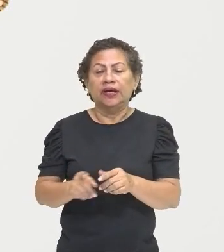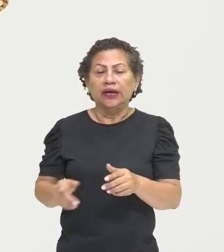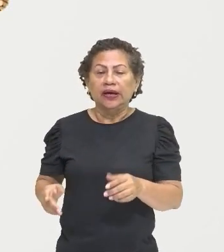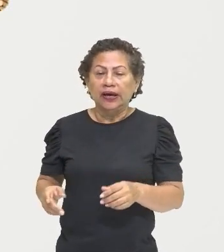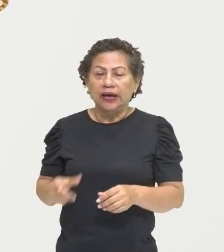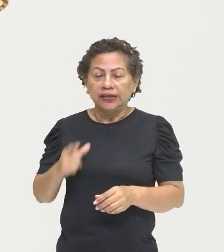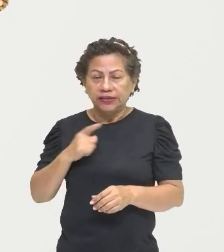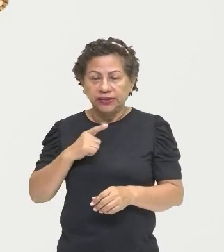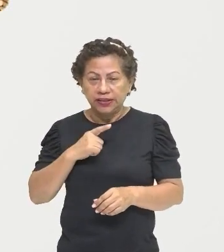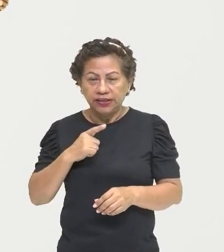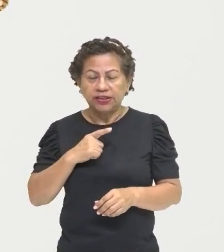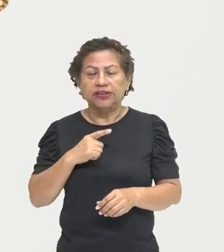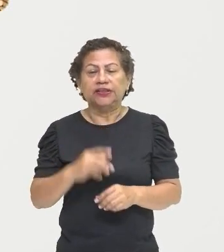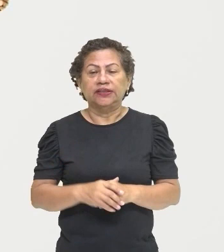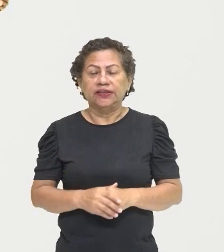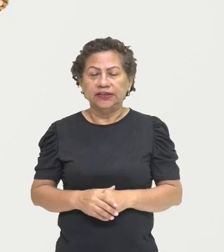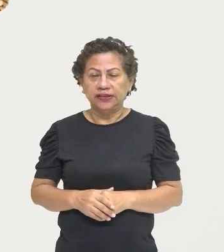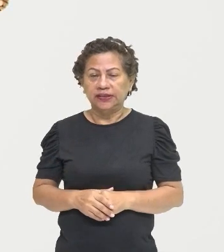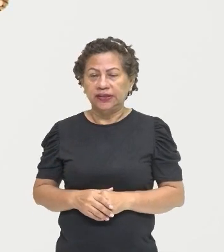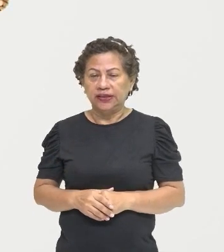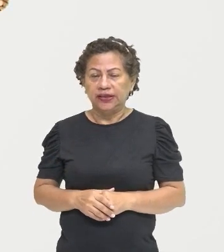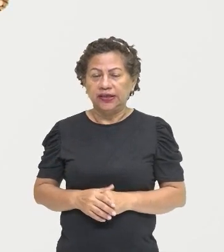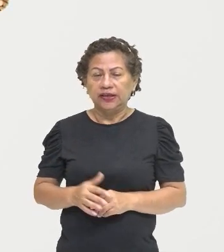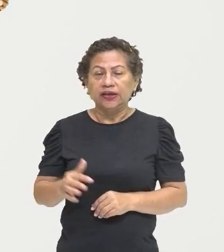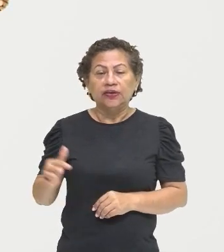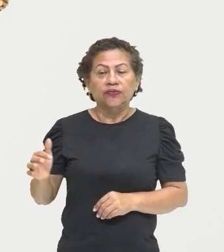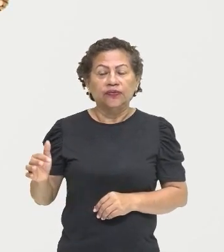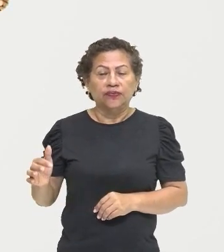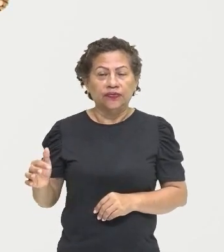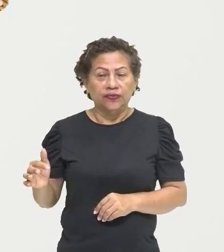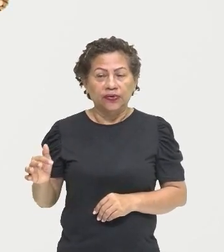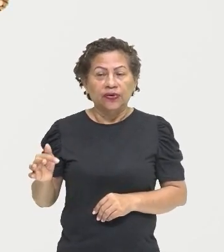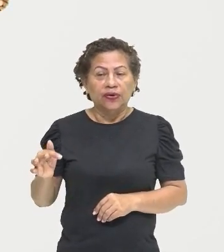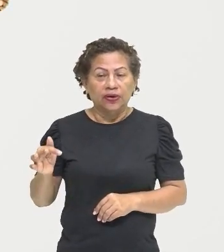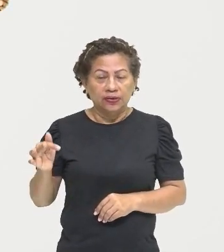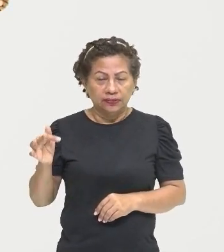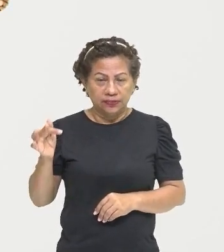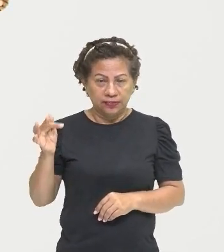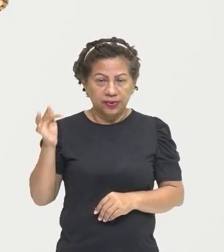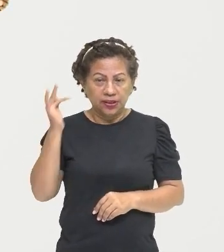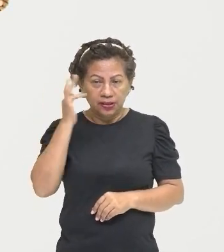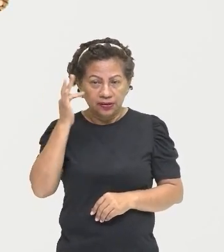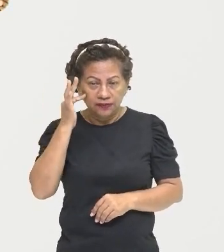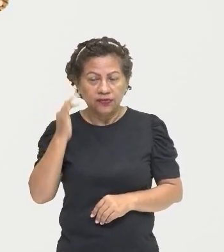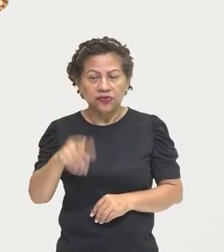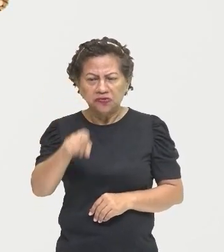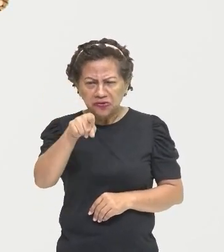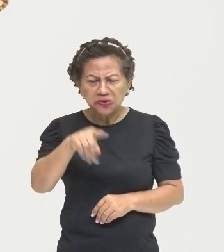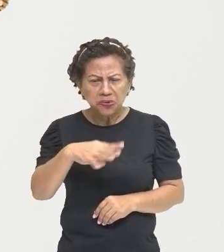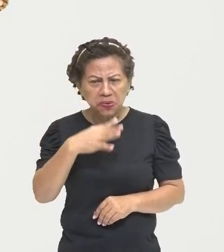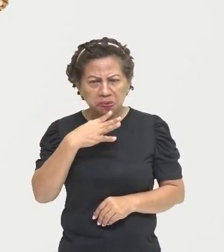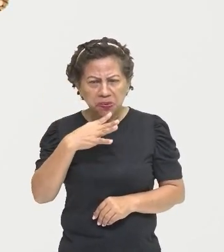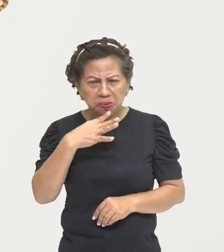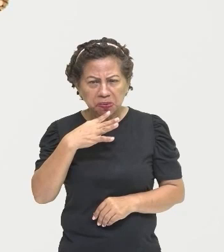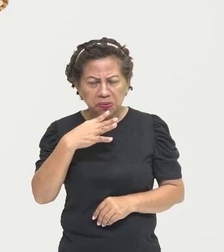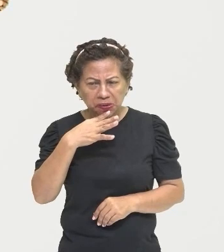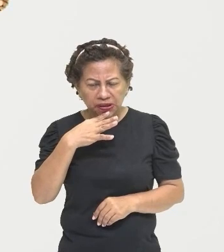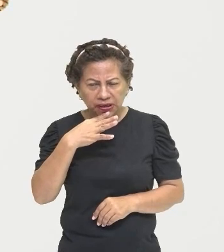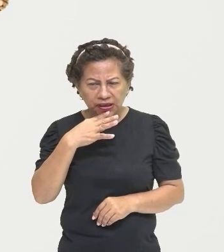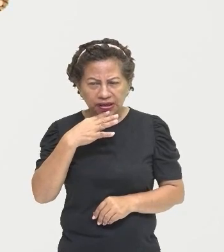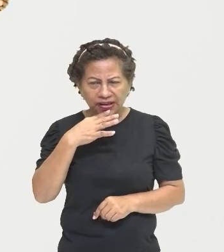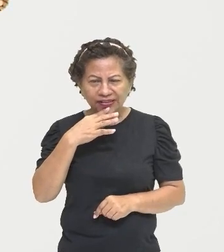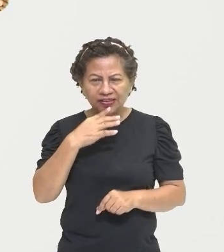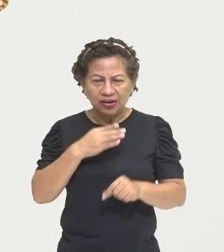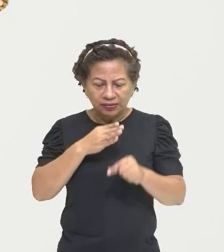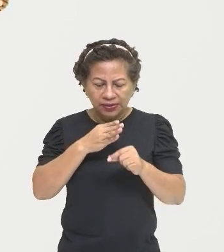do Pará aqui, né? Mas hoje é chamada de castanha do Brasil. Mas como vocês conhecem mais por castanha do Pará, deixei aqui o nome, certo? A